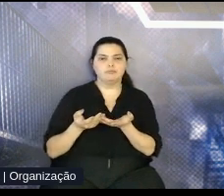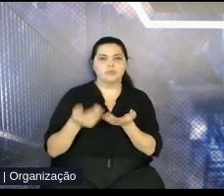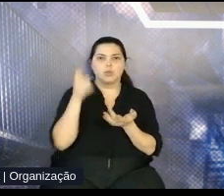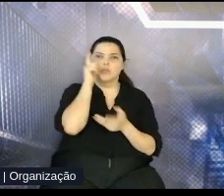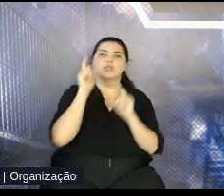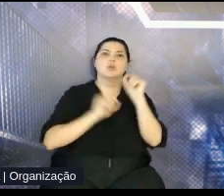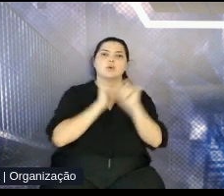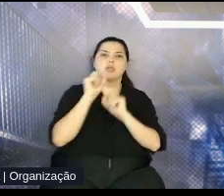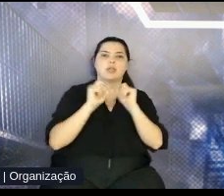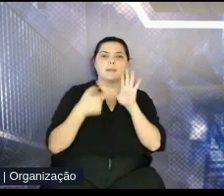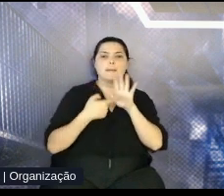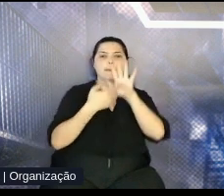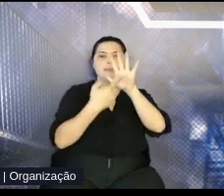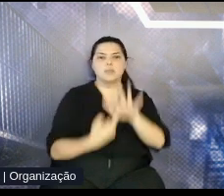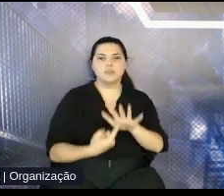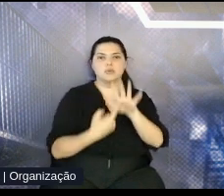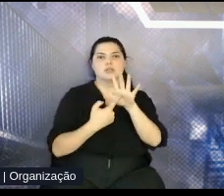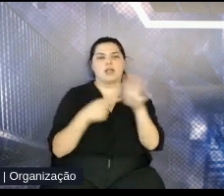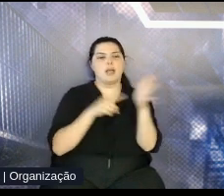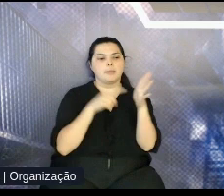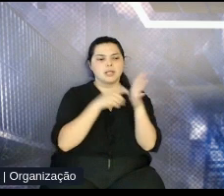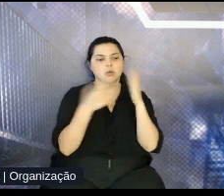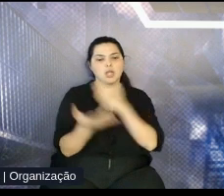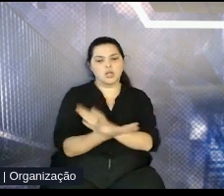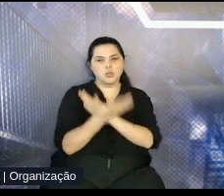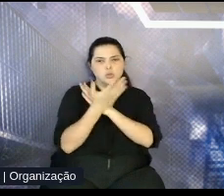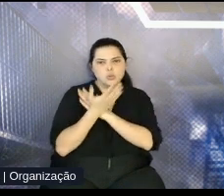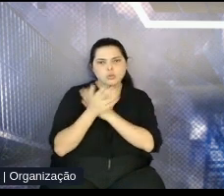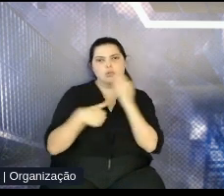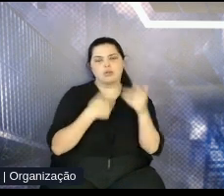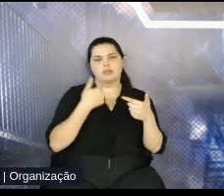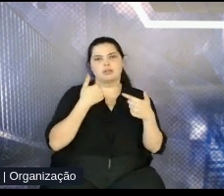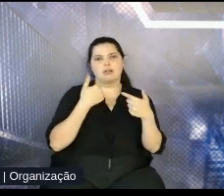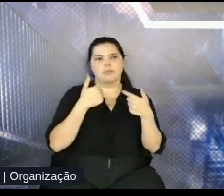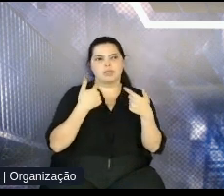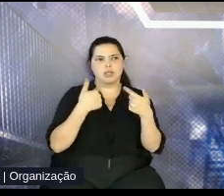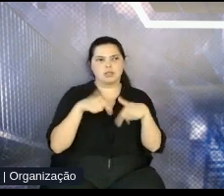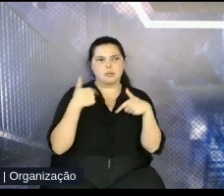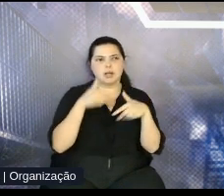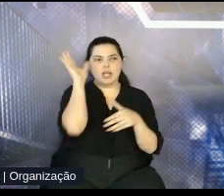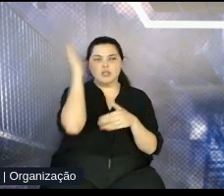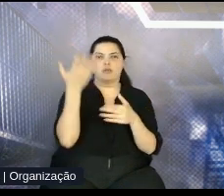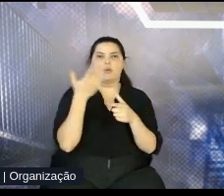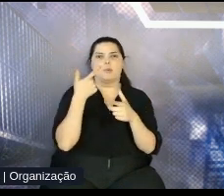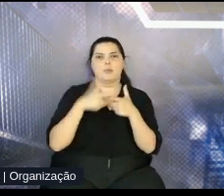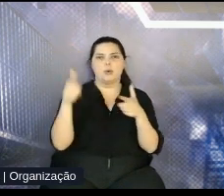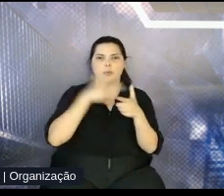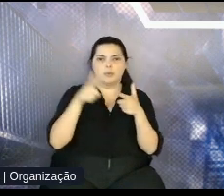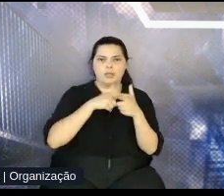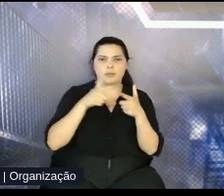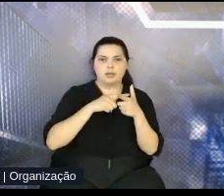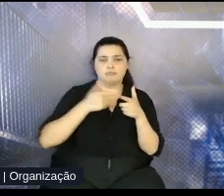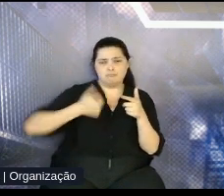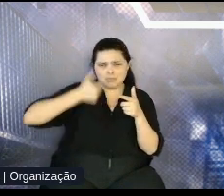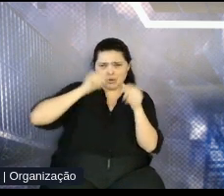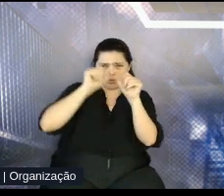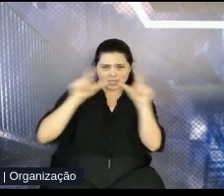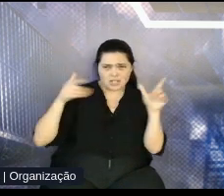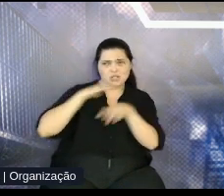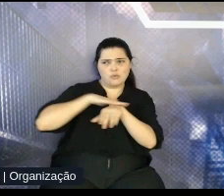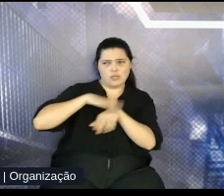extrair daí aplicações que ajudem a gente a estar atacando aquela problemática lá de cima que a gente veio conversando,